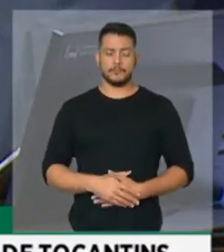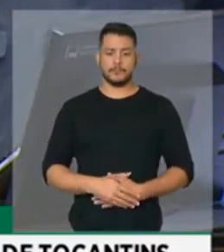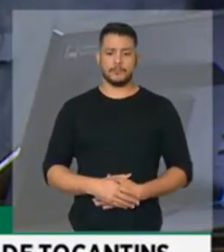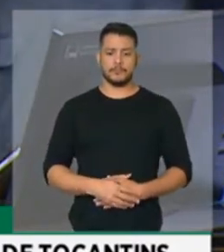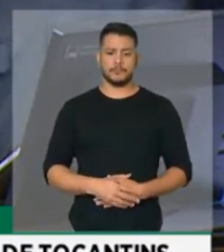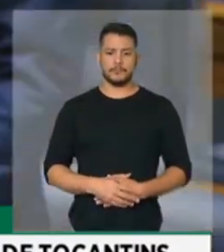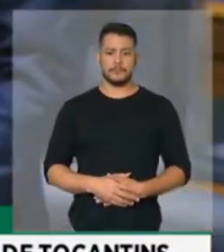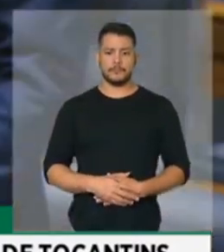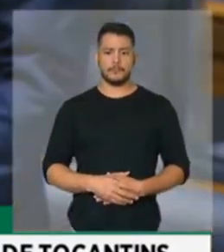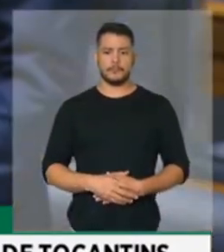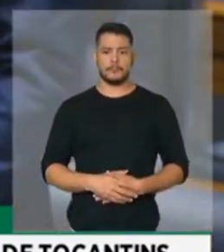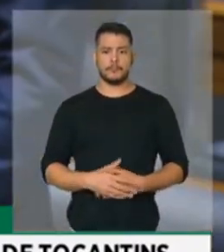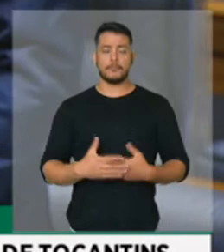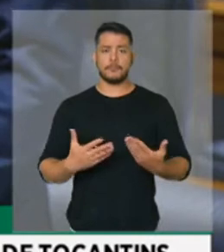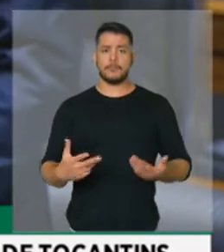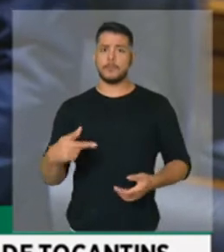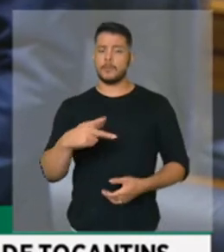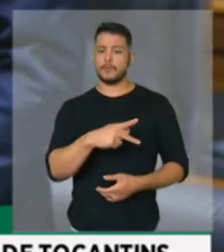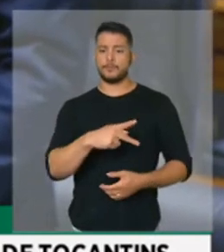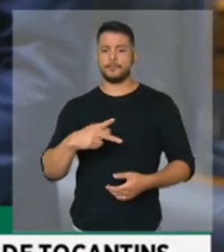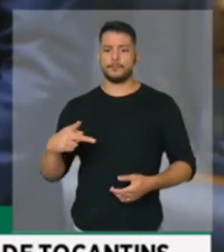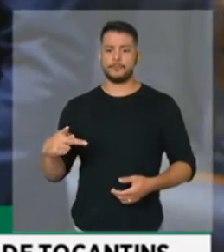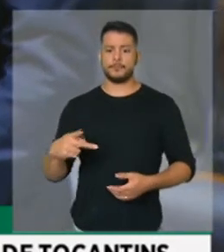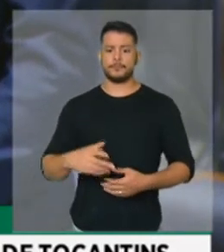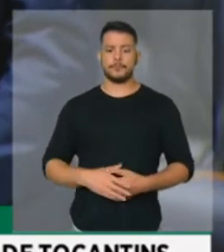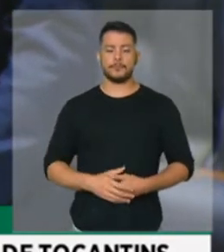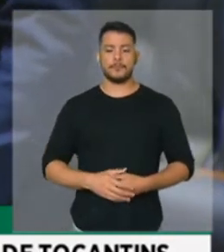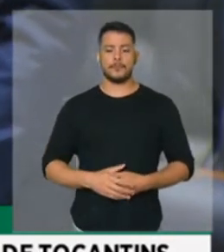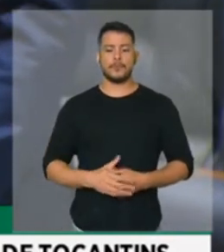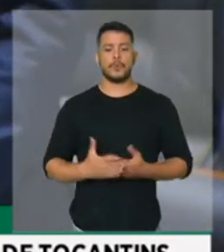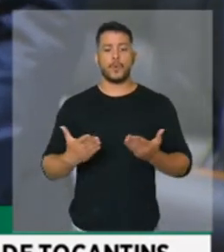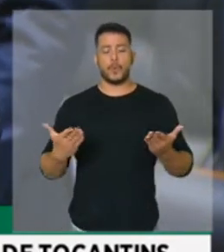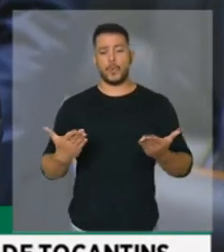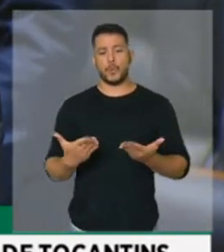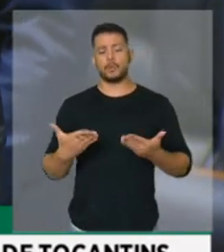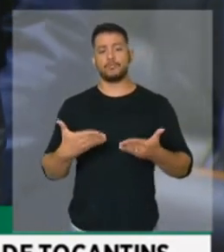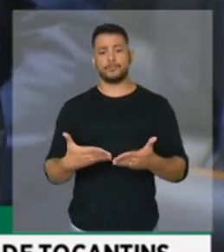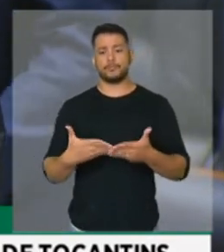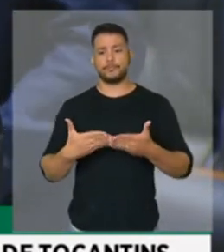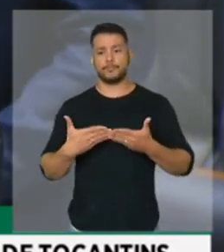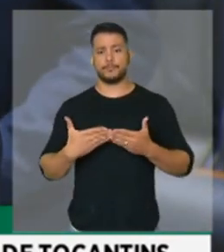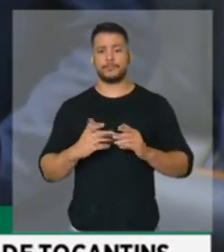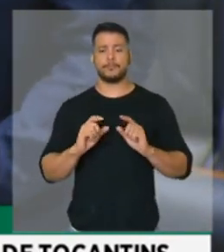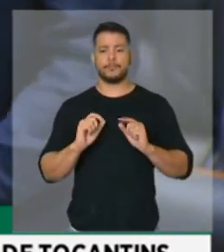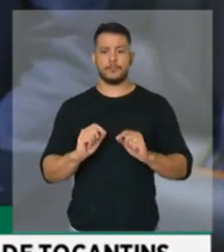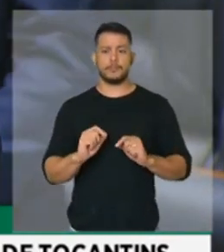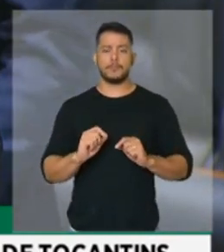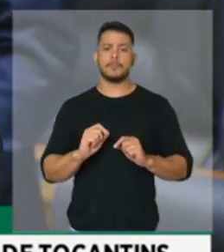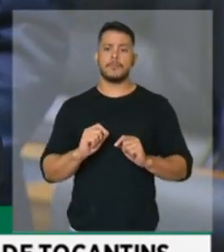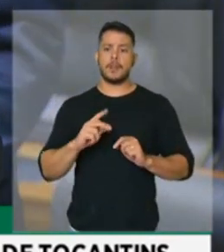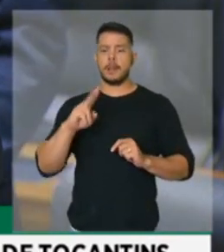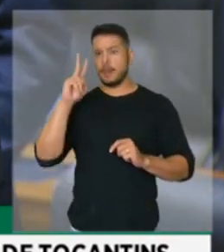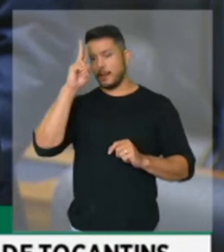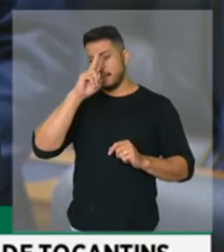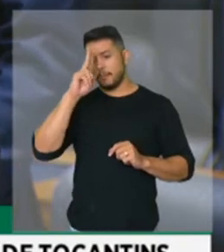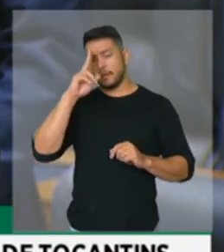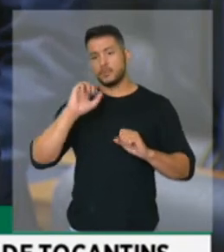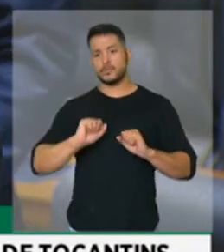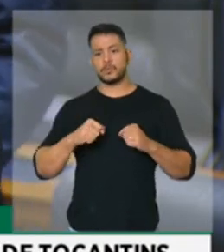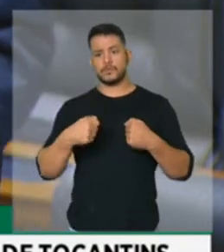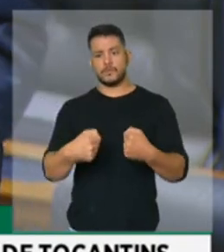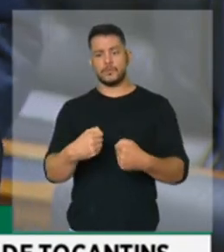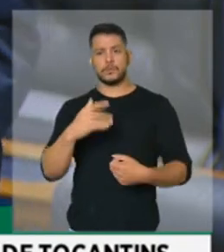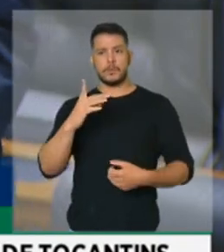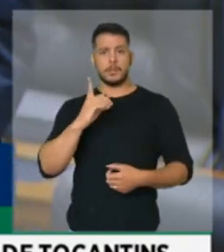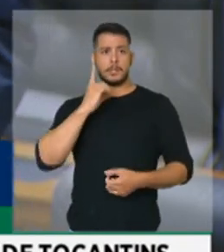Senhor presidente, senhores deputados, eu peço a palavra para registrar todo o empenho e dedicação do deputado Vicentinho